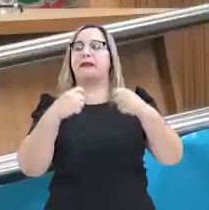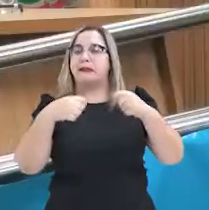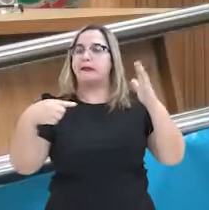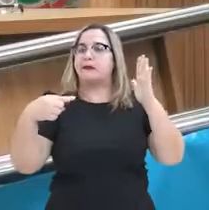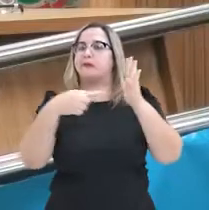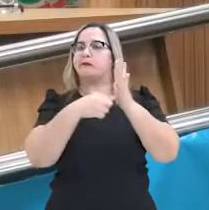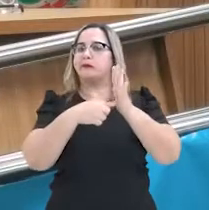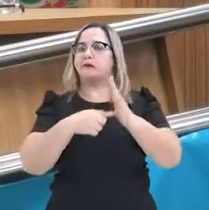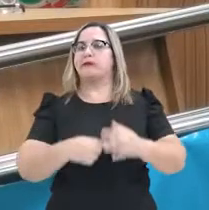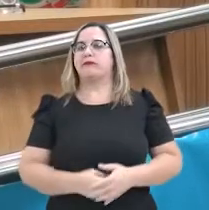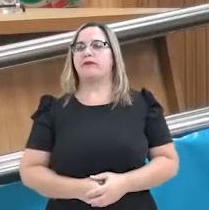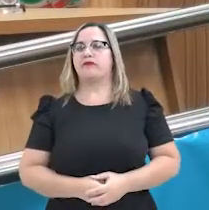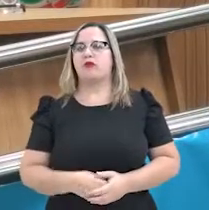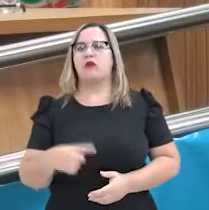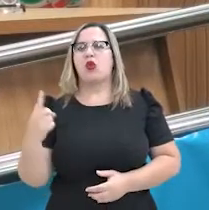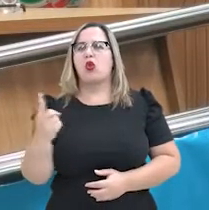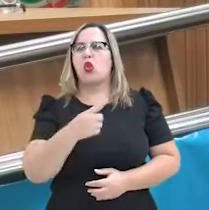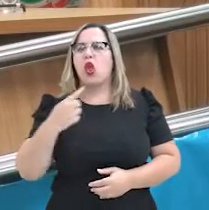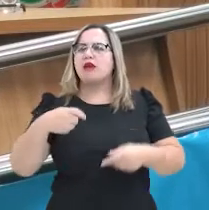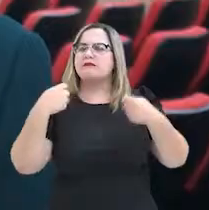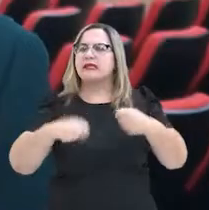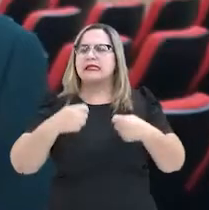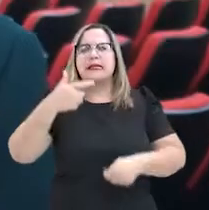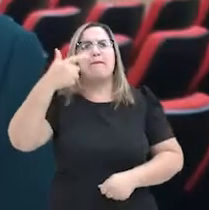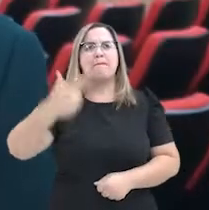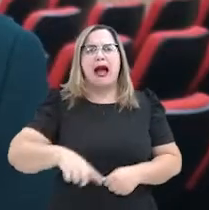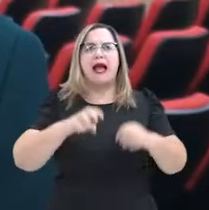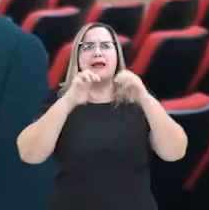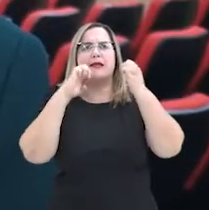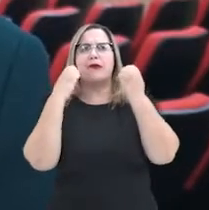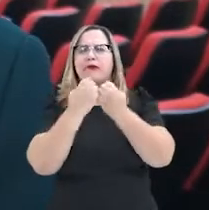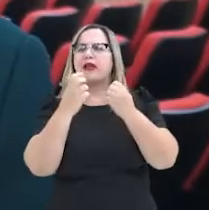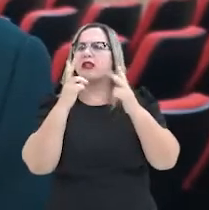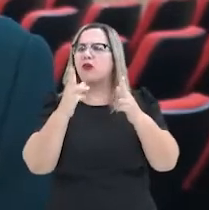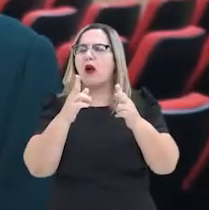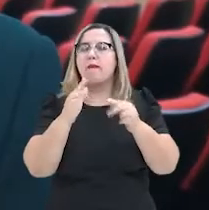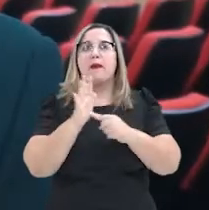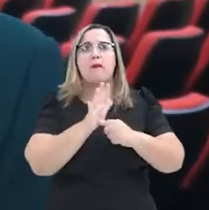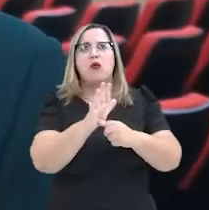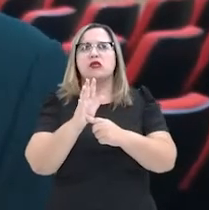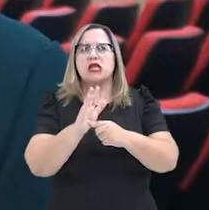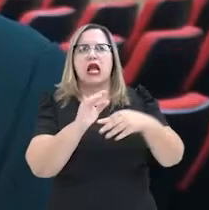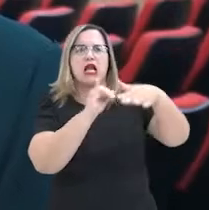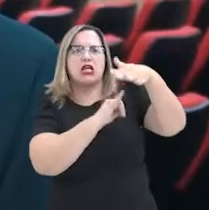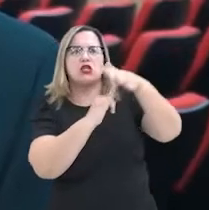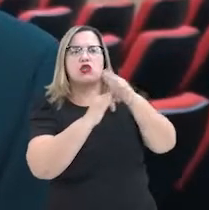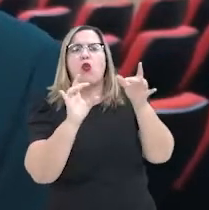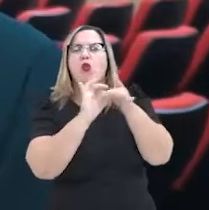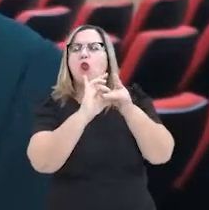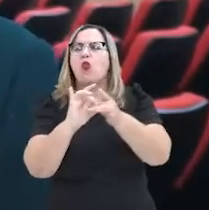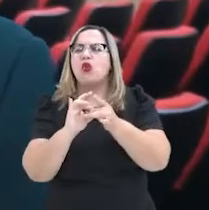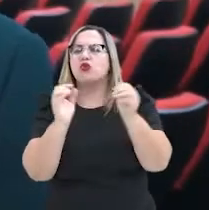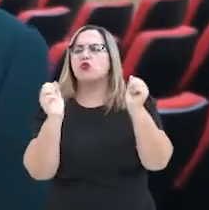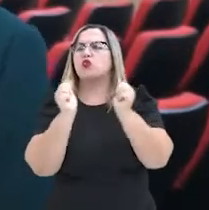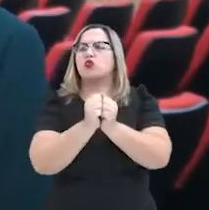violência precisa ser denunciado. Nós precisamos de eventos como este para mostrar que as instituições